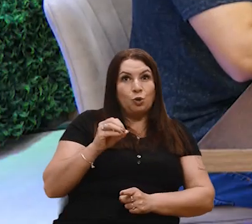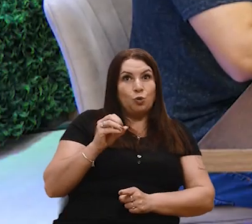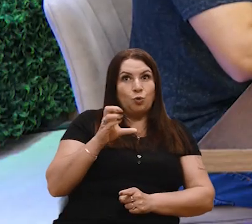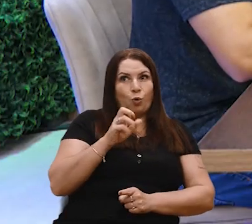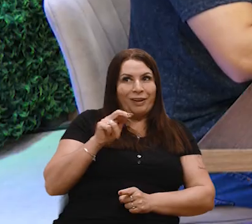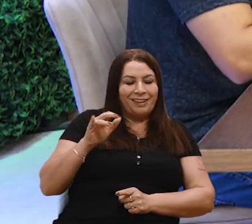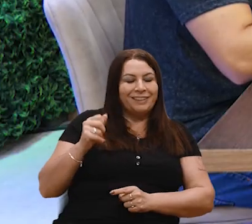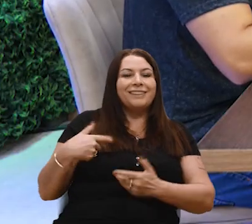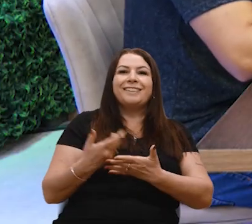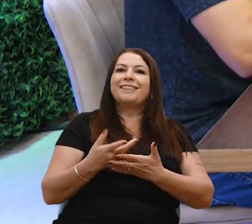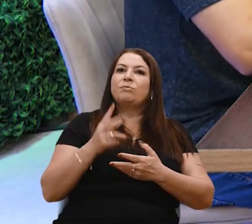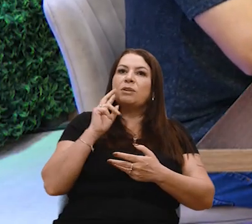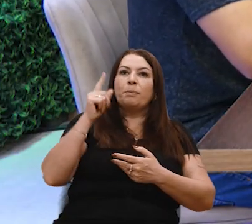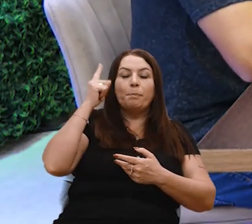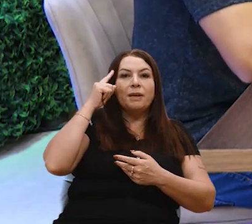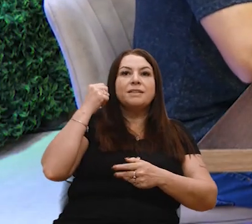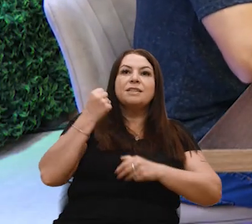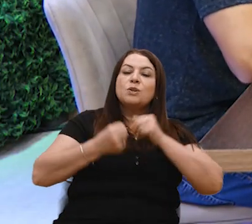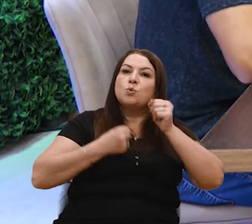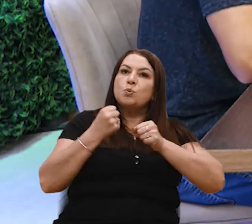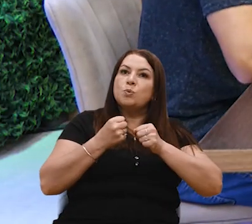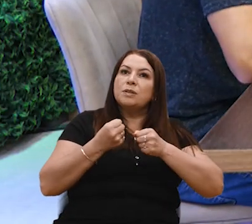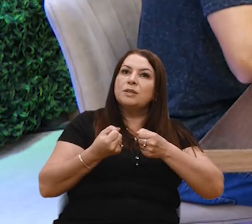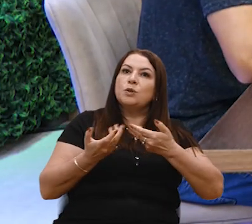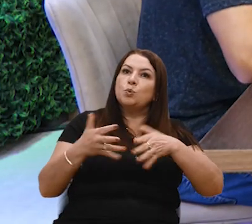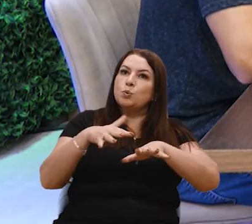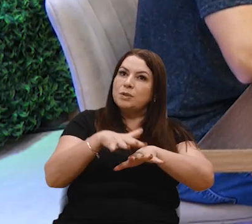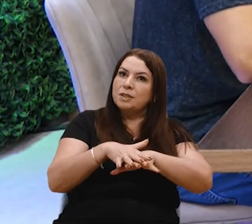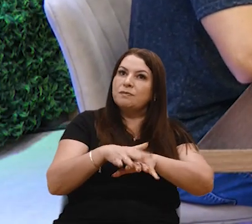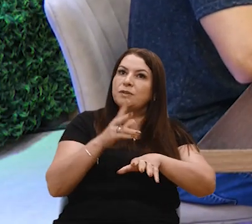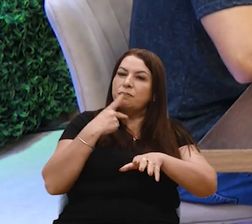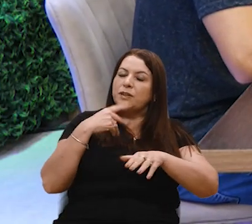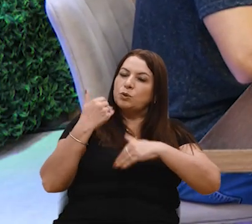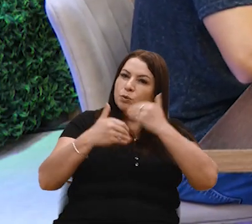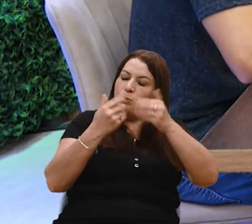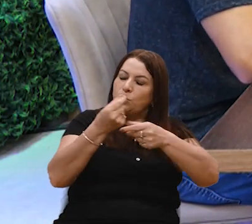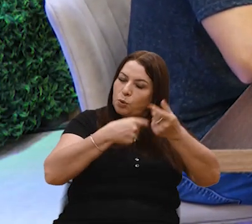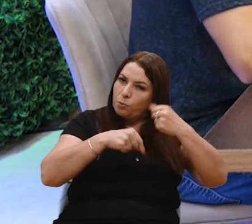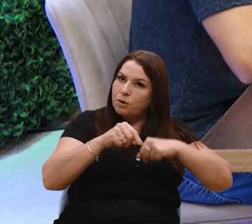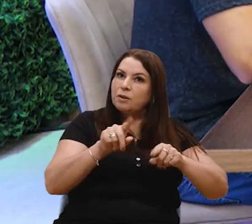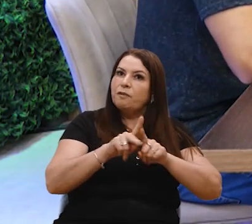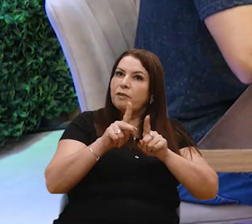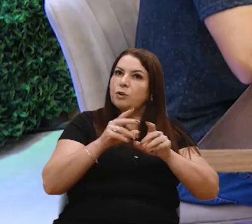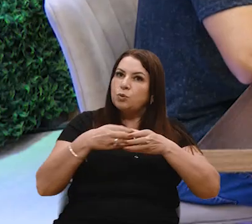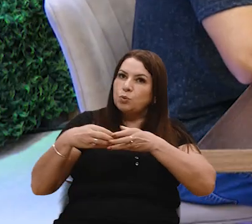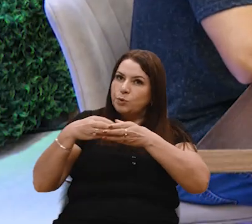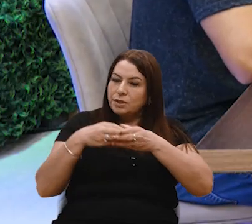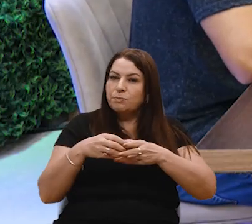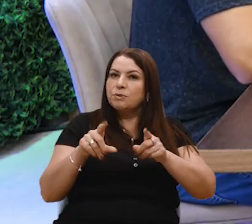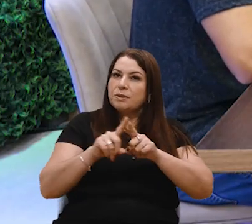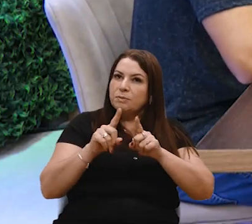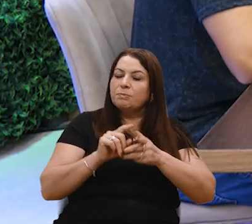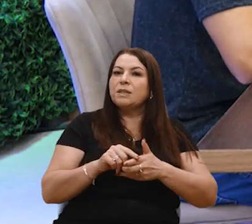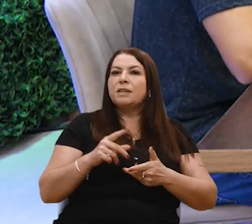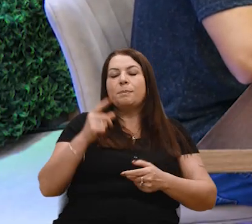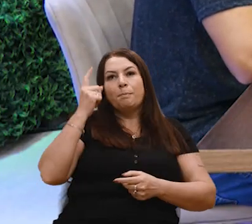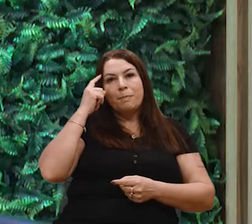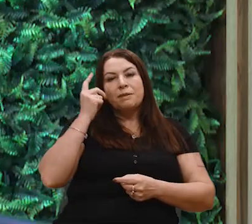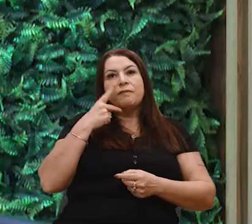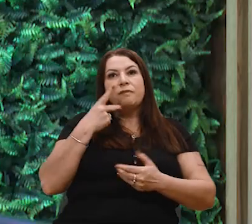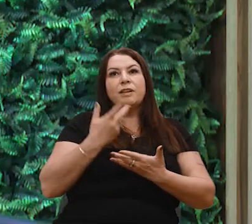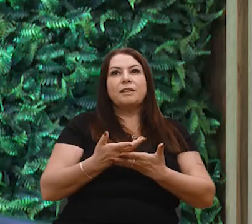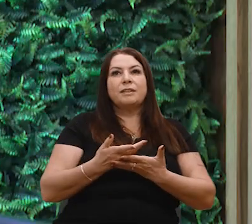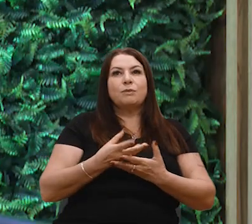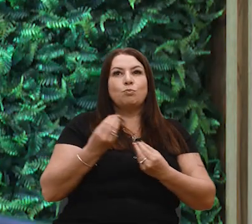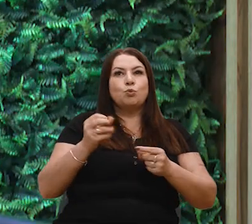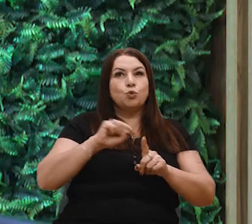rida. Mas tu sabe que isso é importante a gente pensar no quanto as corridas, quando tu fala da inclusiva também, e quando a gente fala de desenvolvimento econômico, e fala de turismo, e fala de não sei o quê, mas